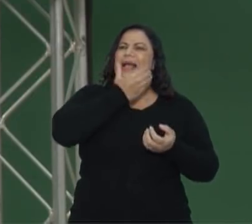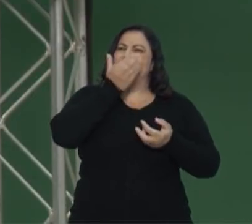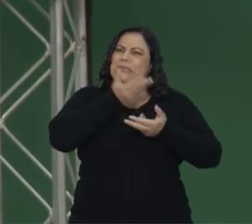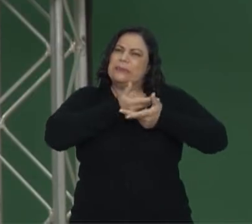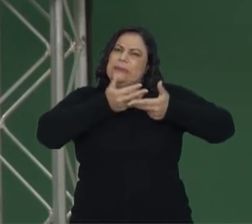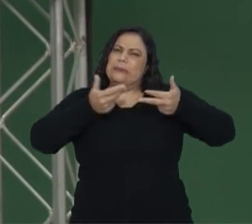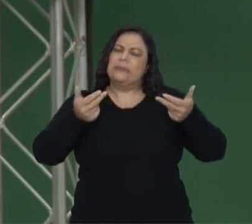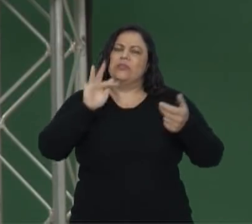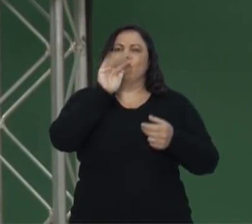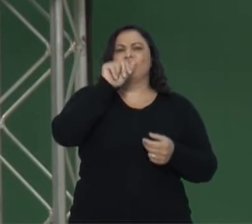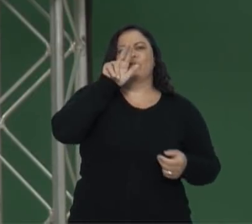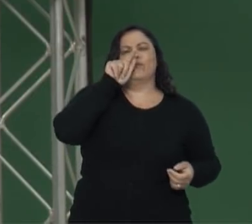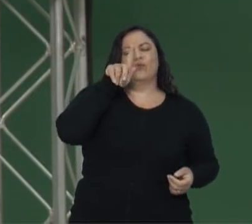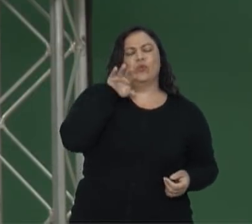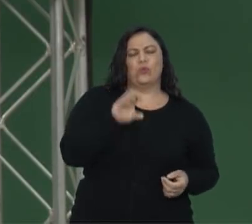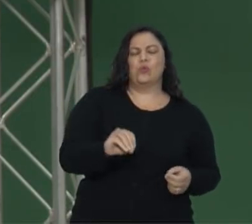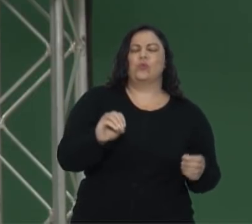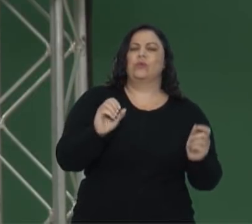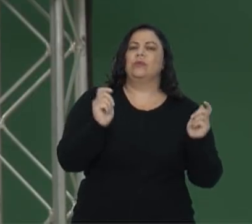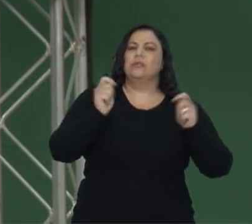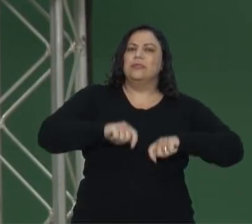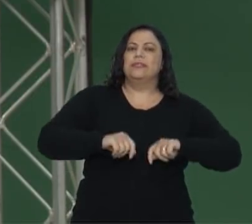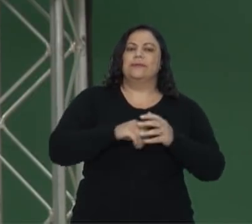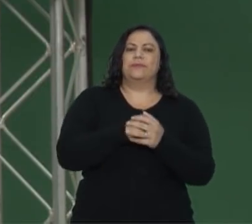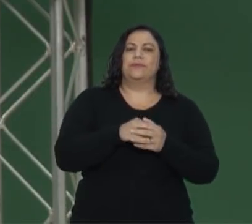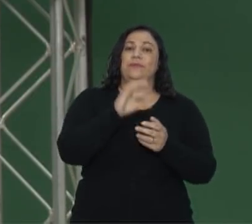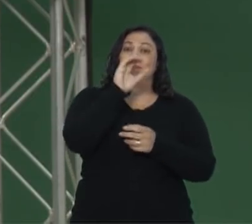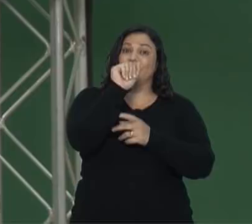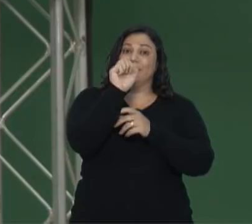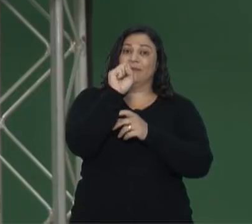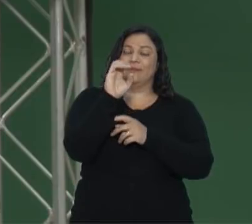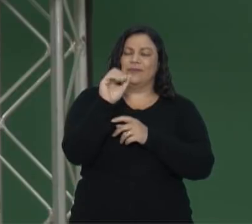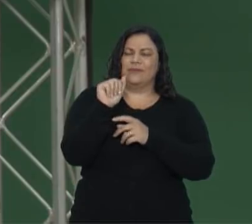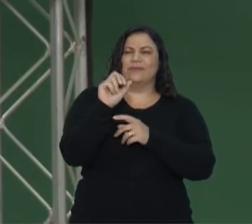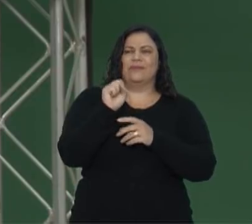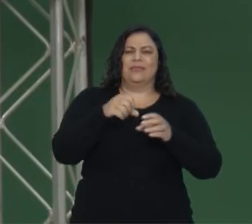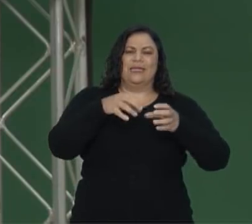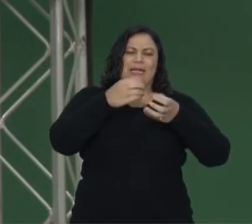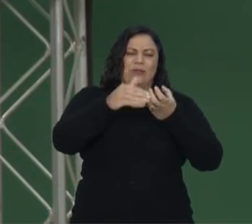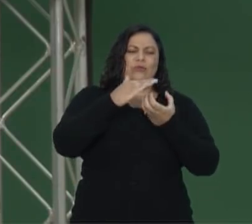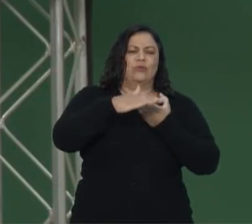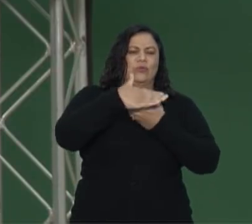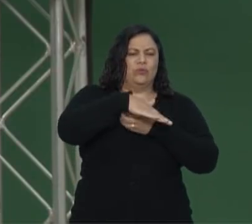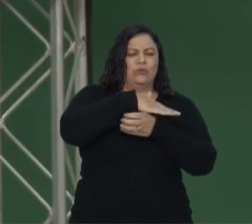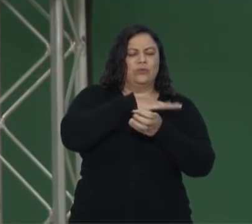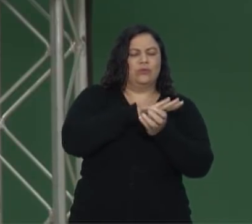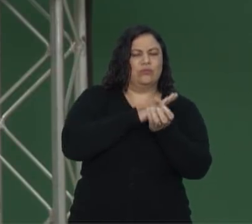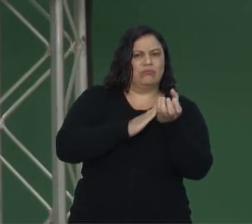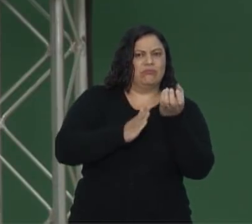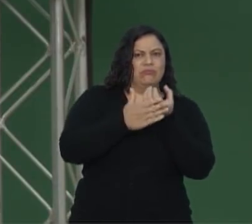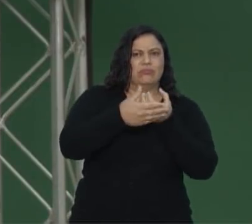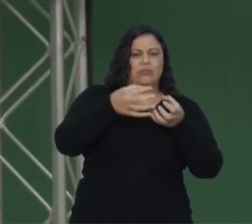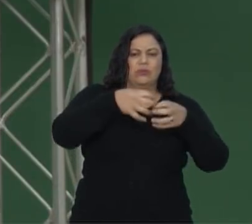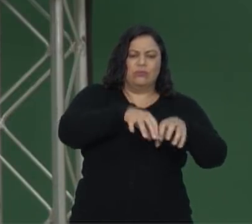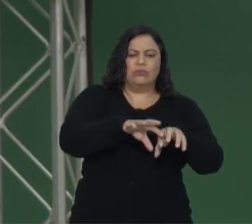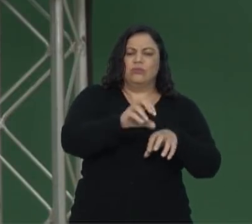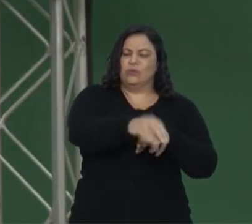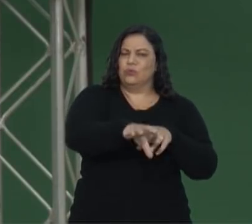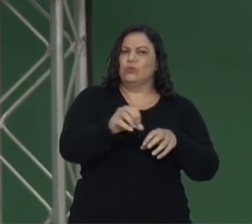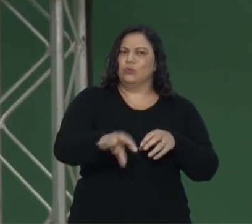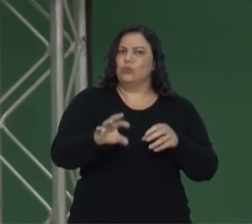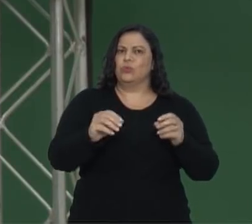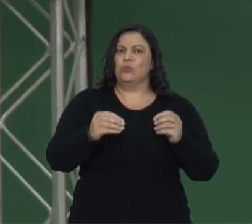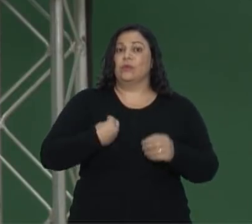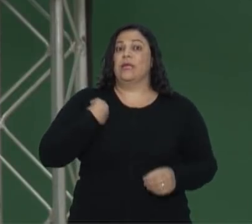por exemplo, cascas, sementes, o miolo, talo, pedaços das raízes, tudo isso tem matéria orgânica,